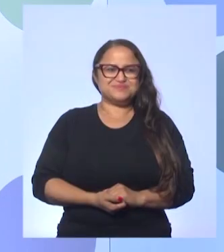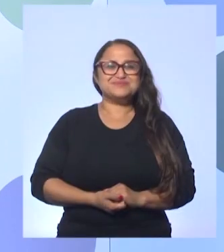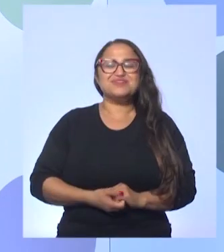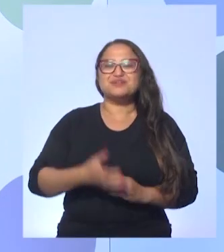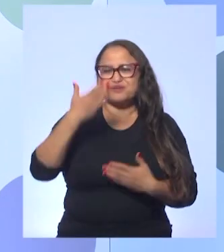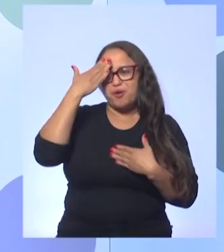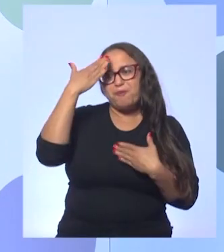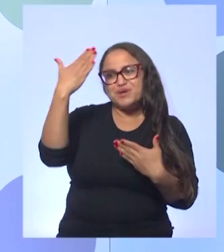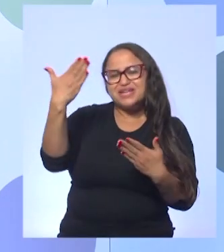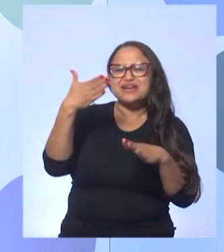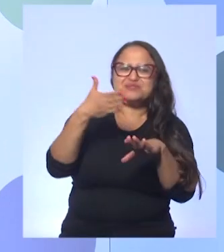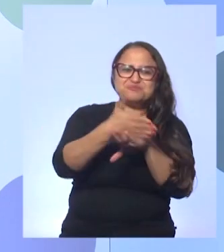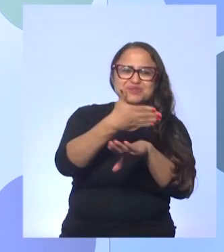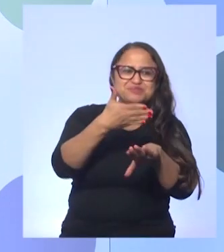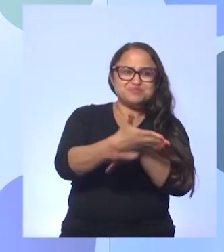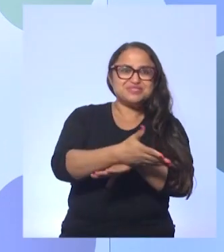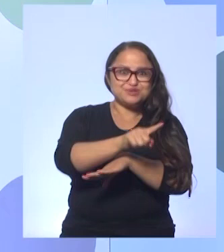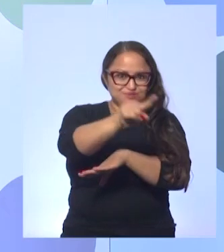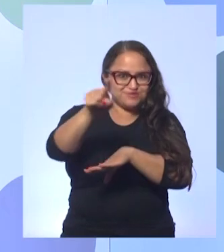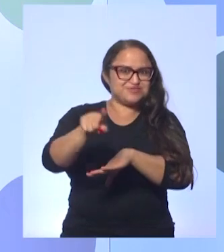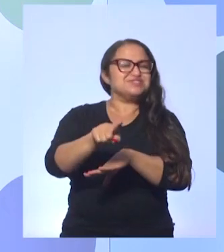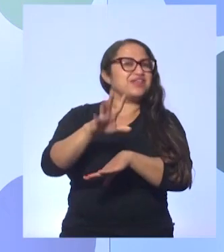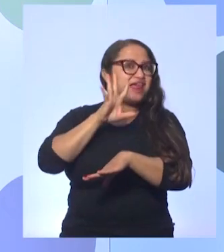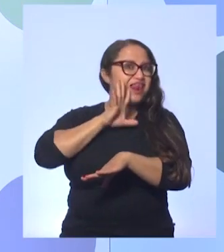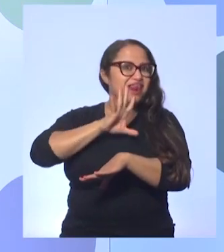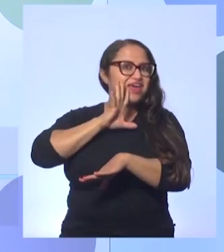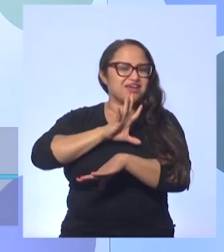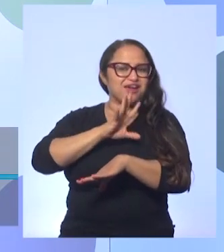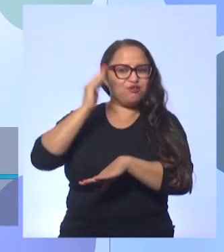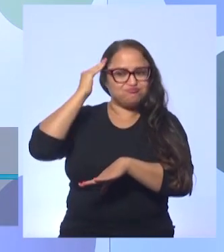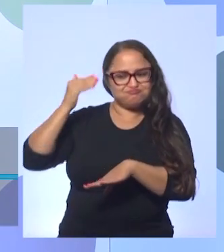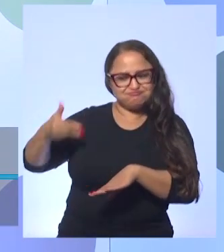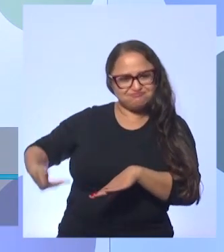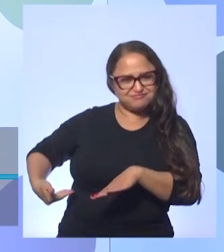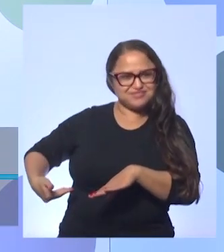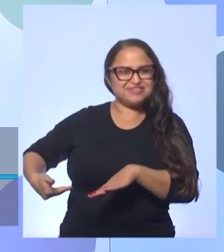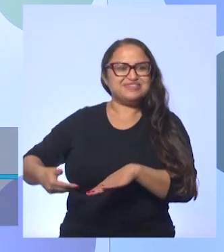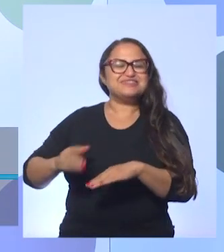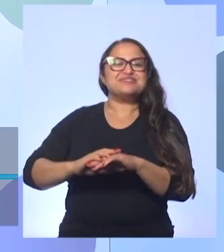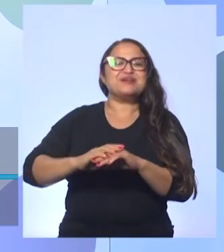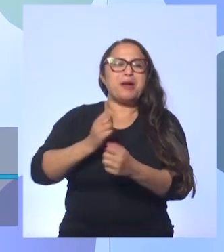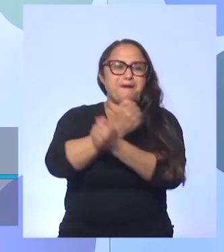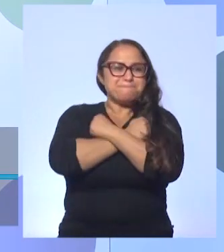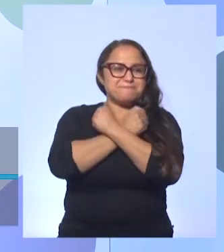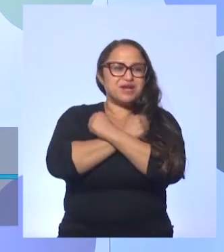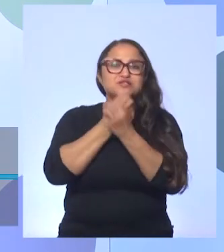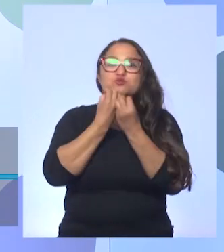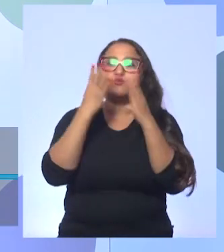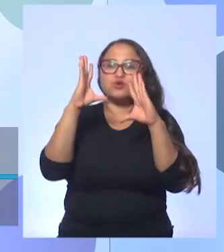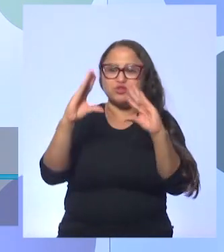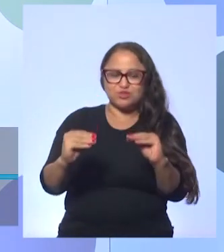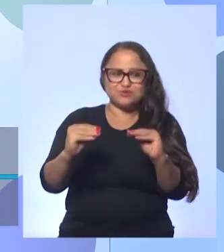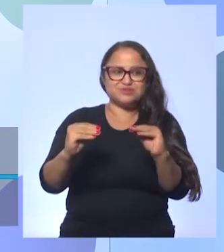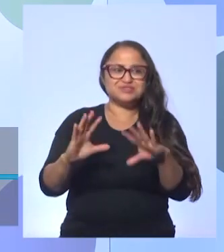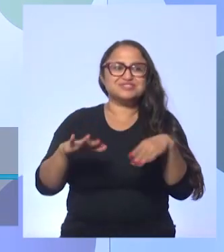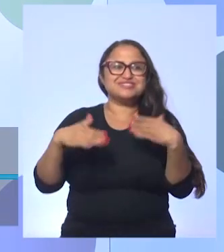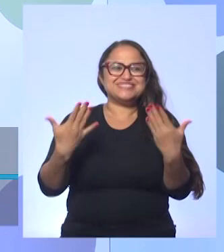Muito obrigado pela participação, o pessoal aqui participando, a professora Tayana, o pessoal mandando abraço, dando boa noite. Olha só,